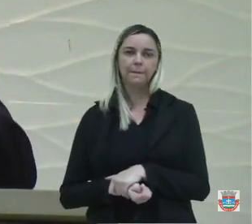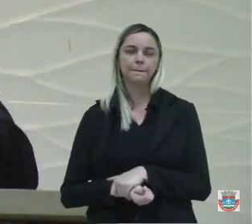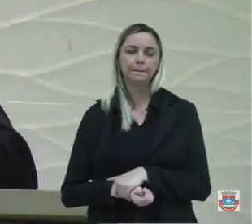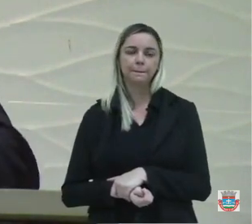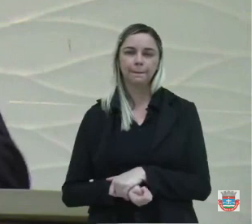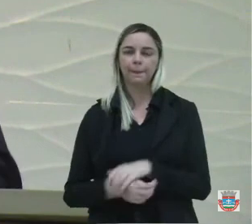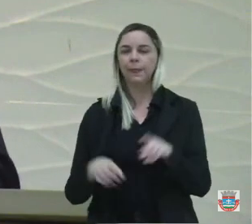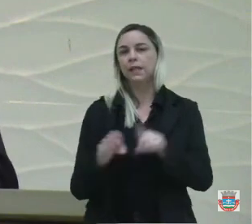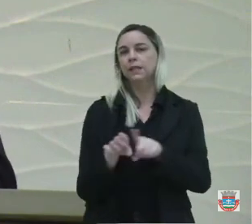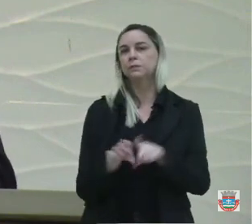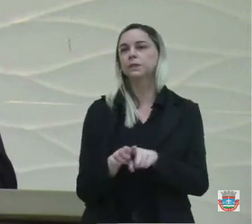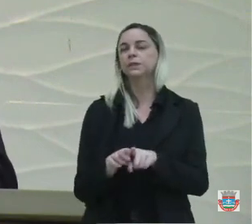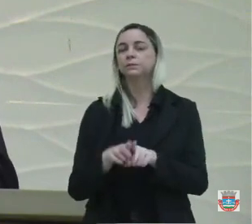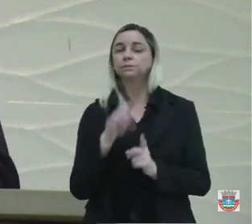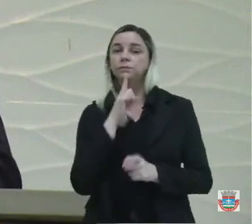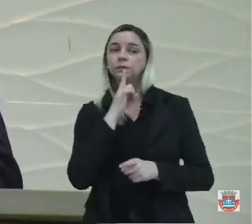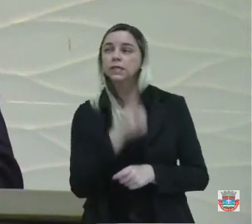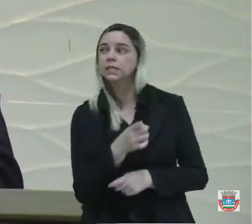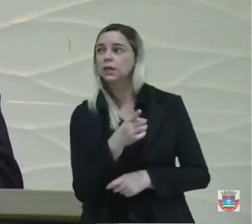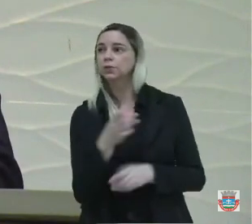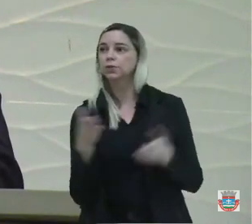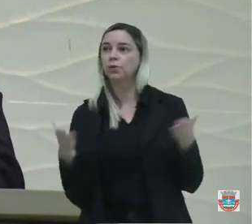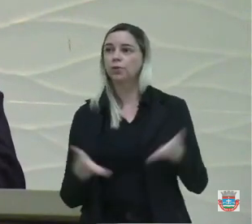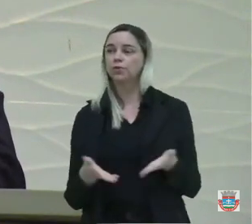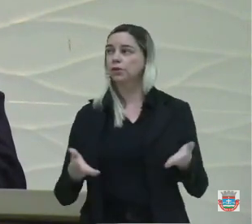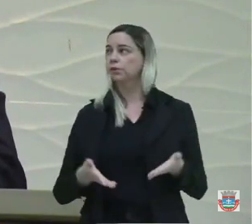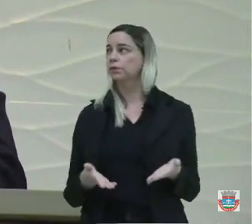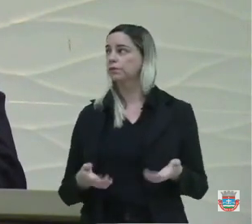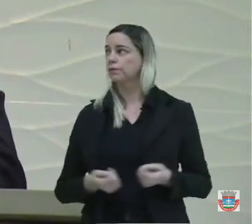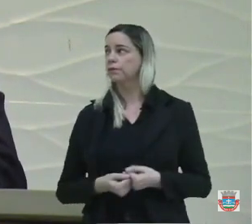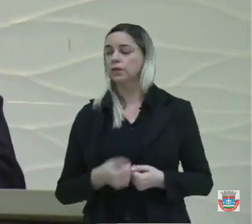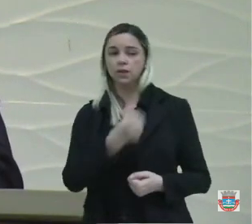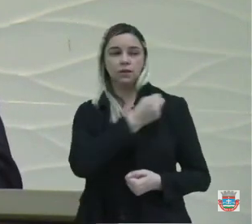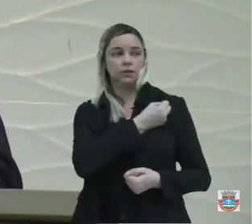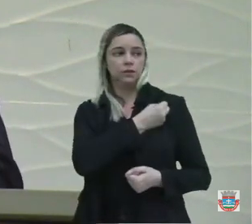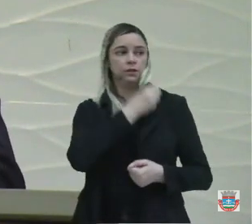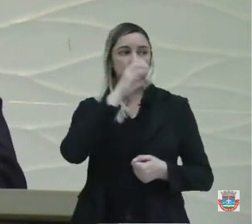uma indicação hoje, a indicação é a